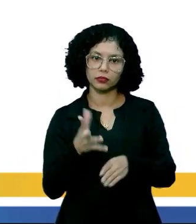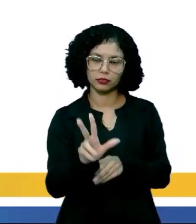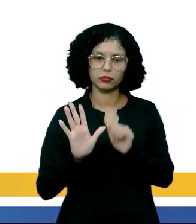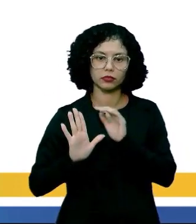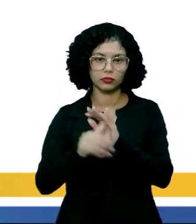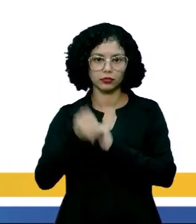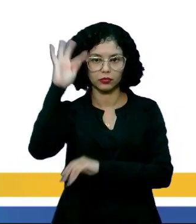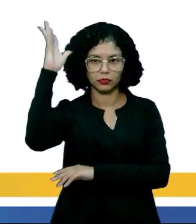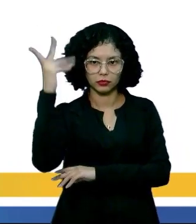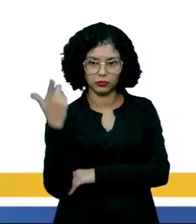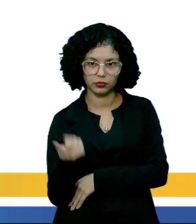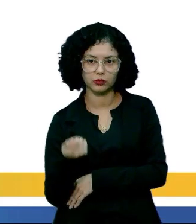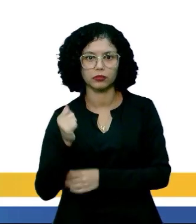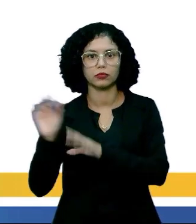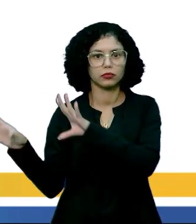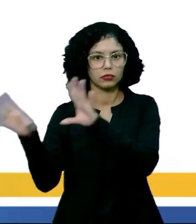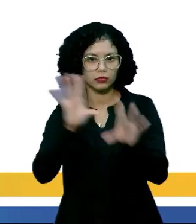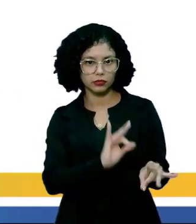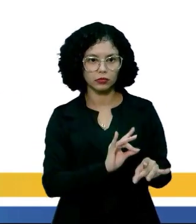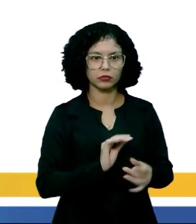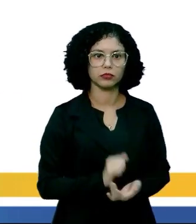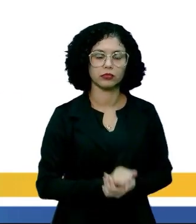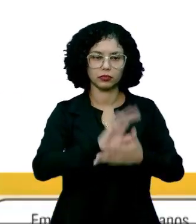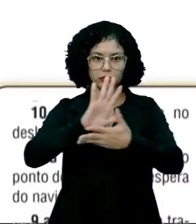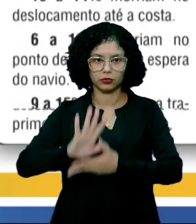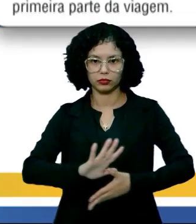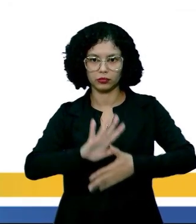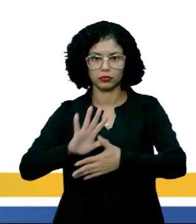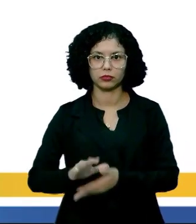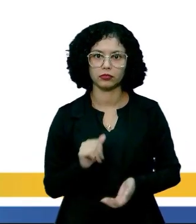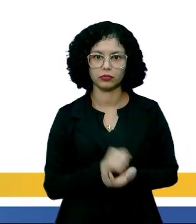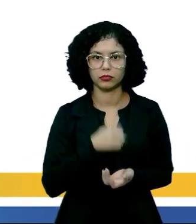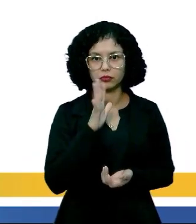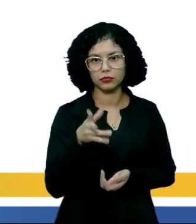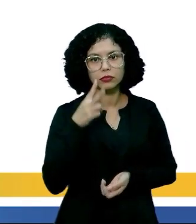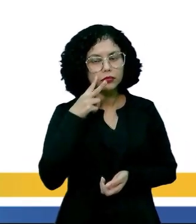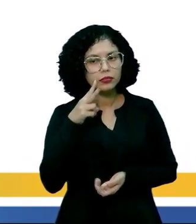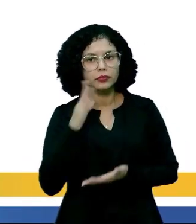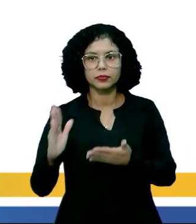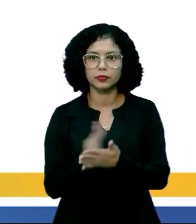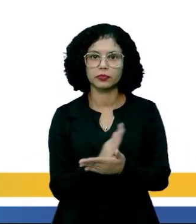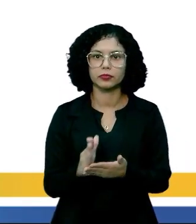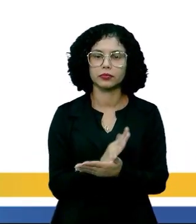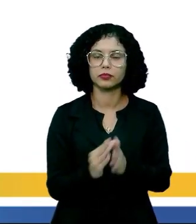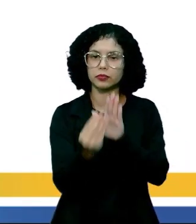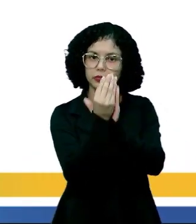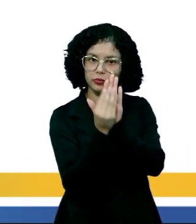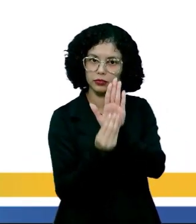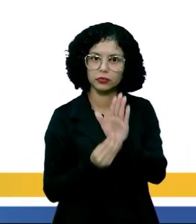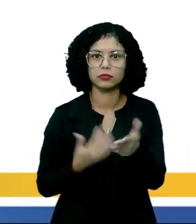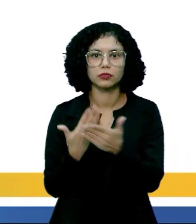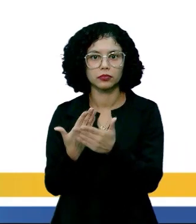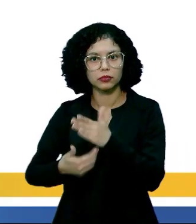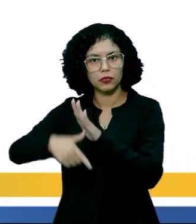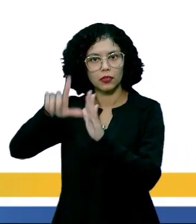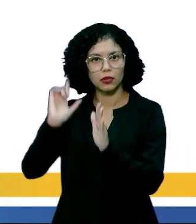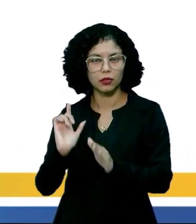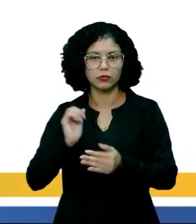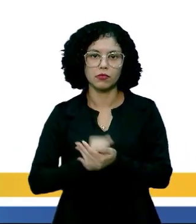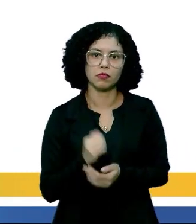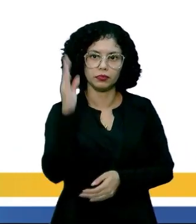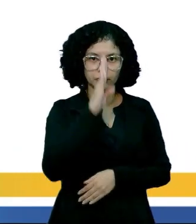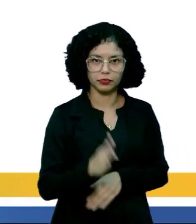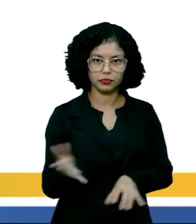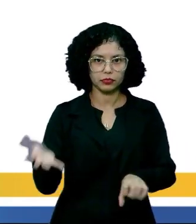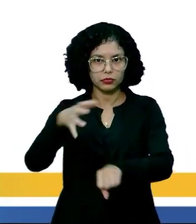capturados na África e levados para a América. Nós já analisamos alguns desses dados na nossa aula anterior de Brasil